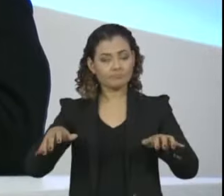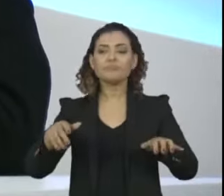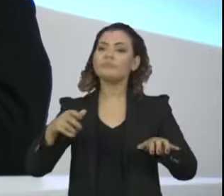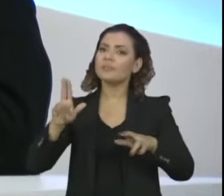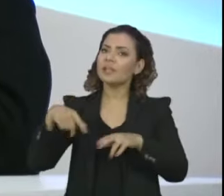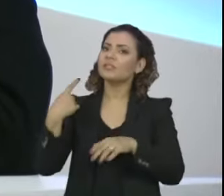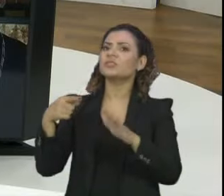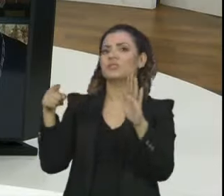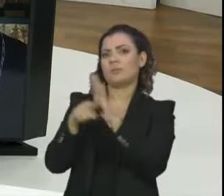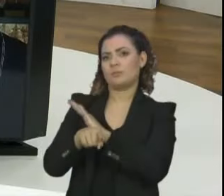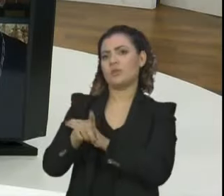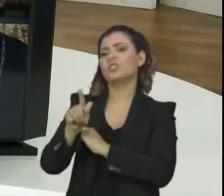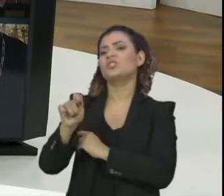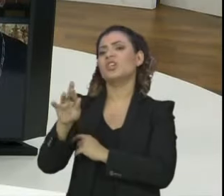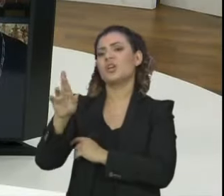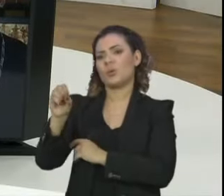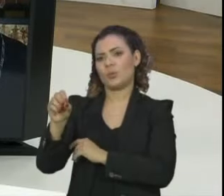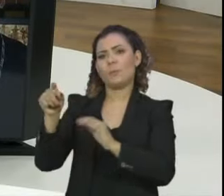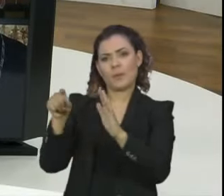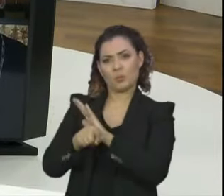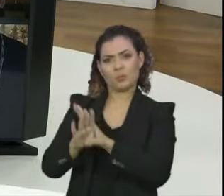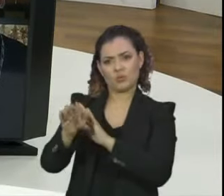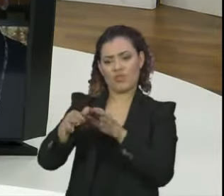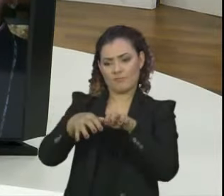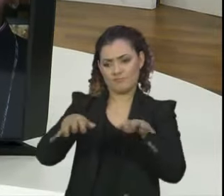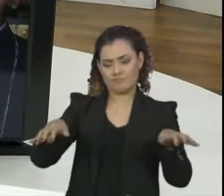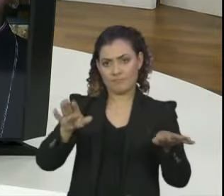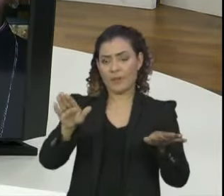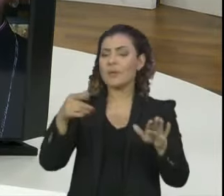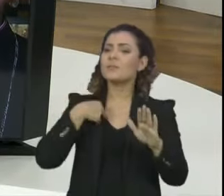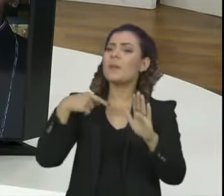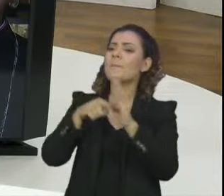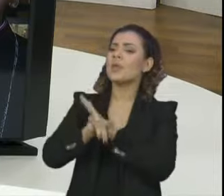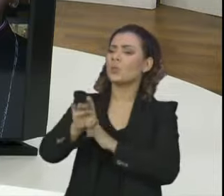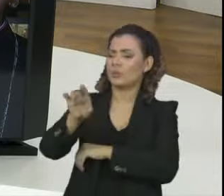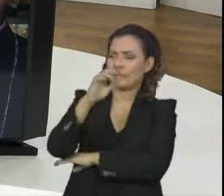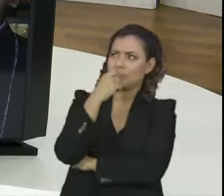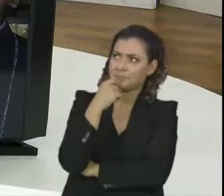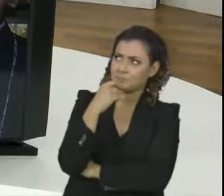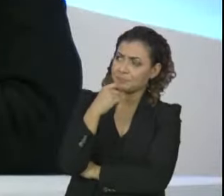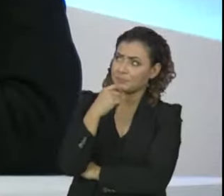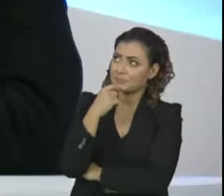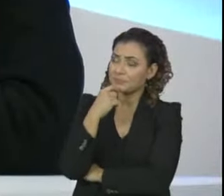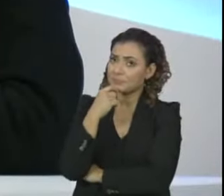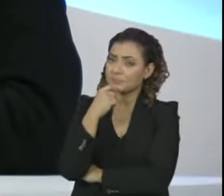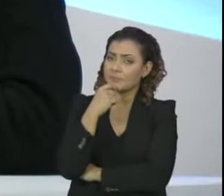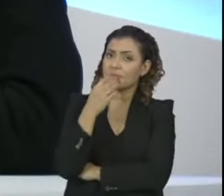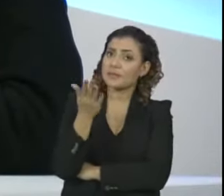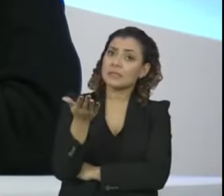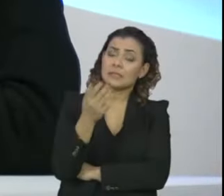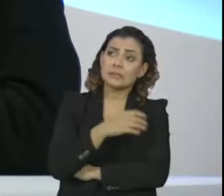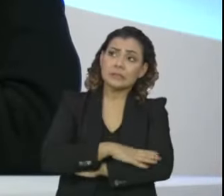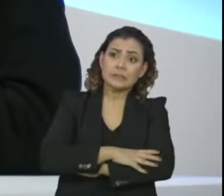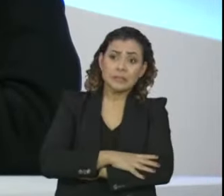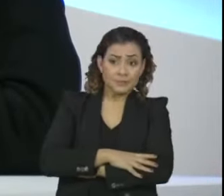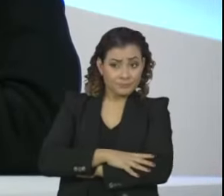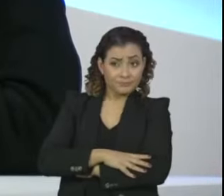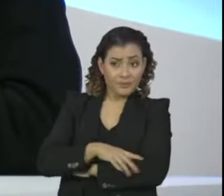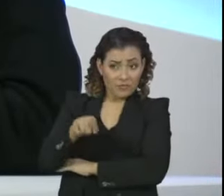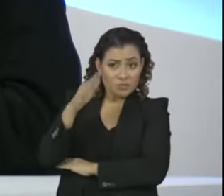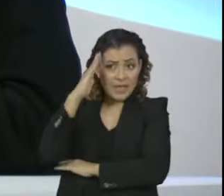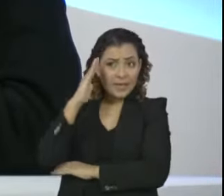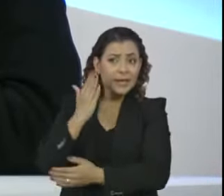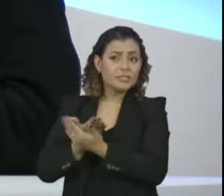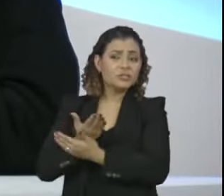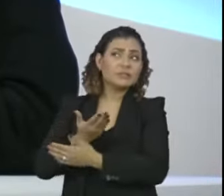da linha do que o Diego tinha perguntado né então assim a a minha pergunta seria a o seu acha